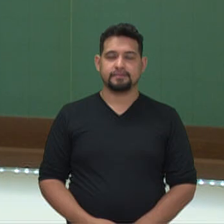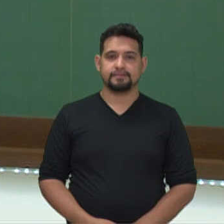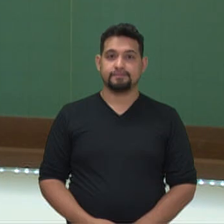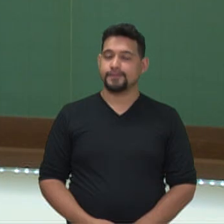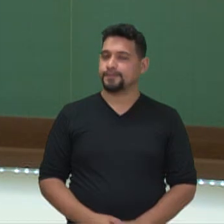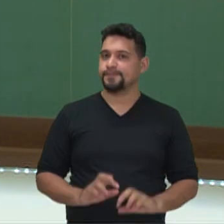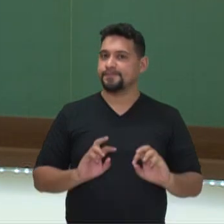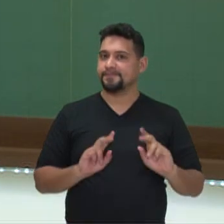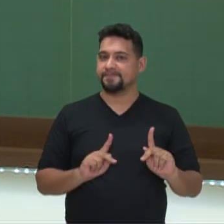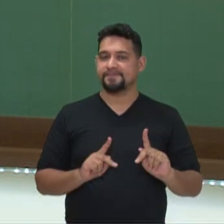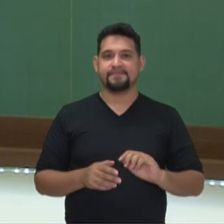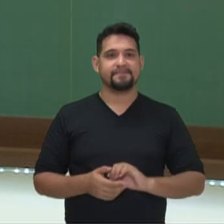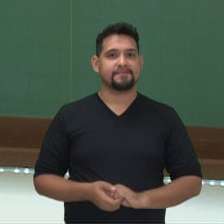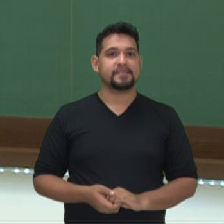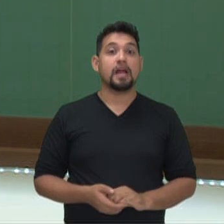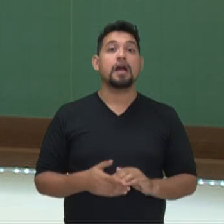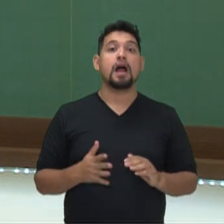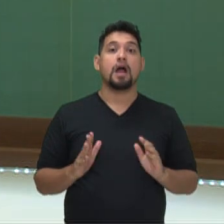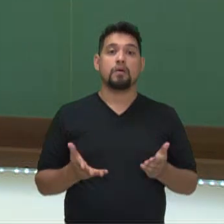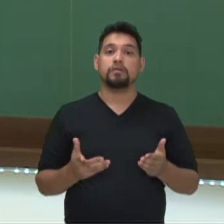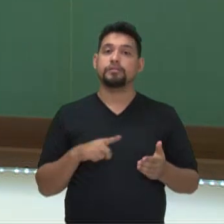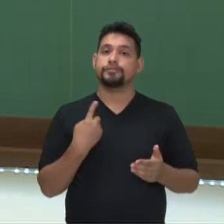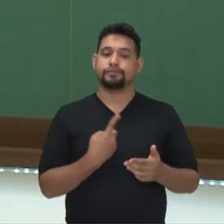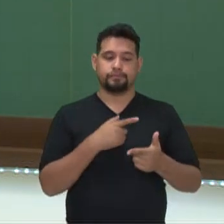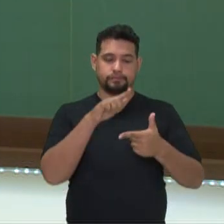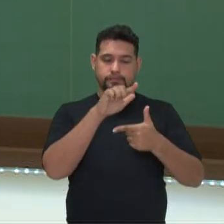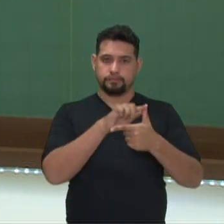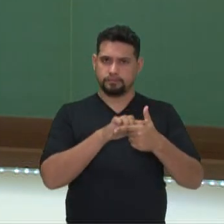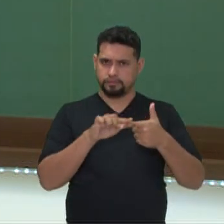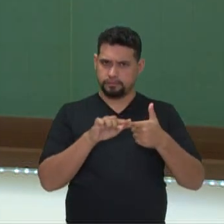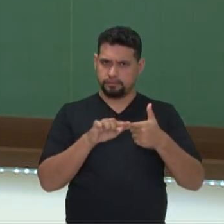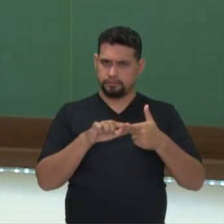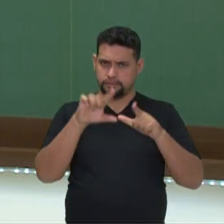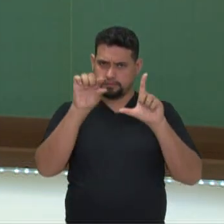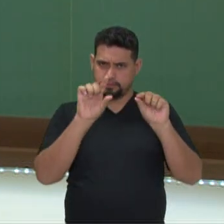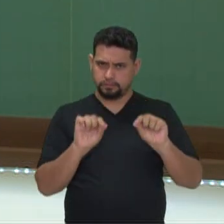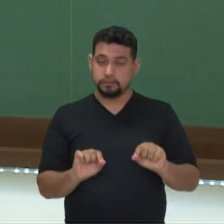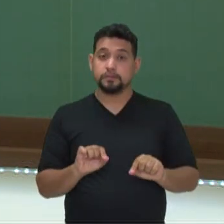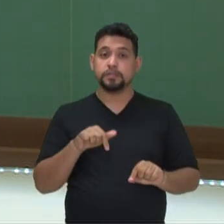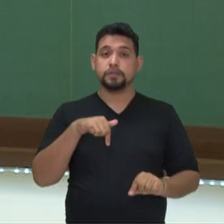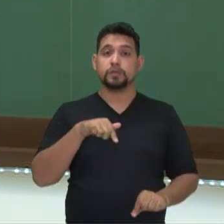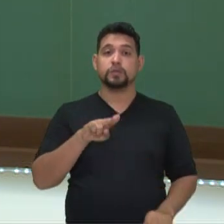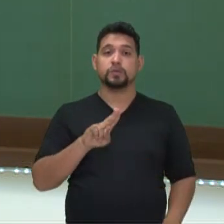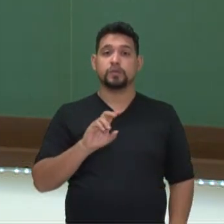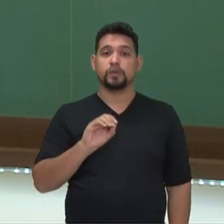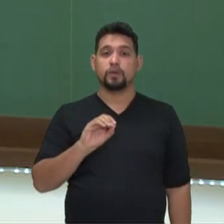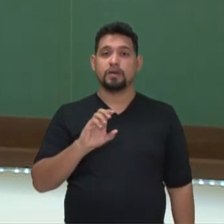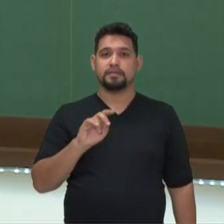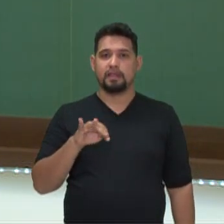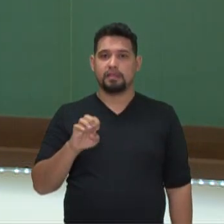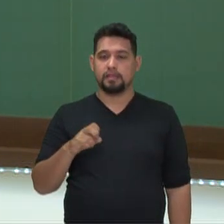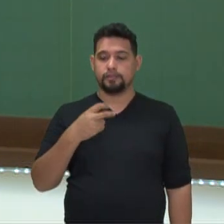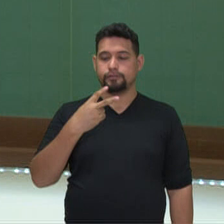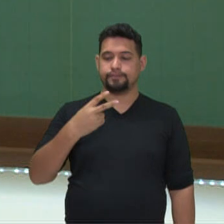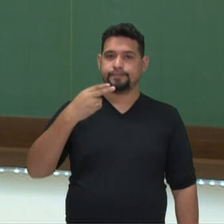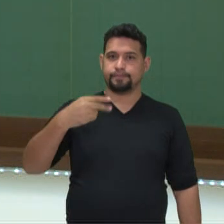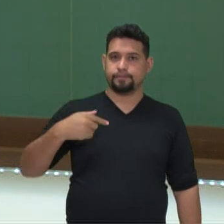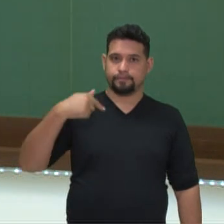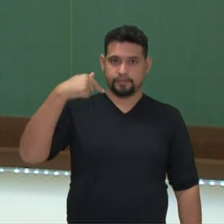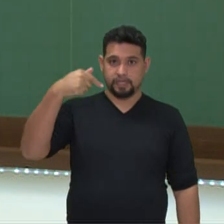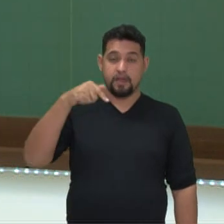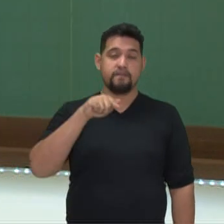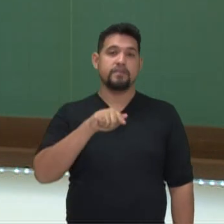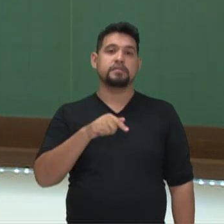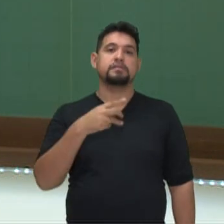Vamos lá, pessoal? Então, nós vamos dividir, nós vamos determinar o quociente de 2 elevado à sétima